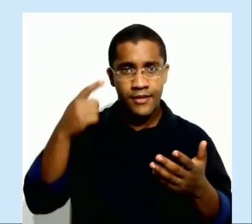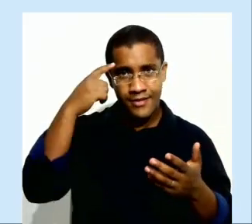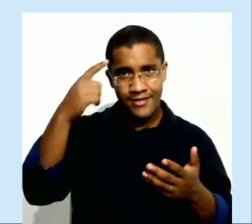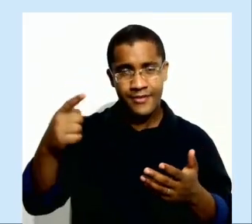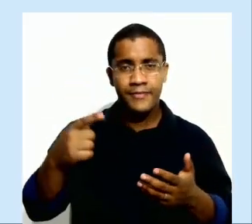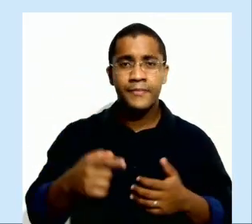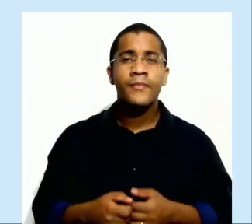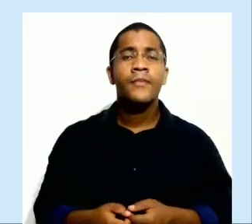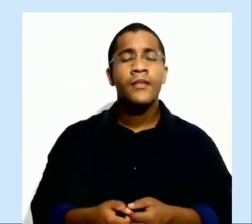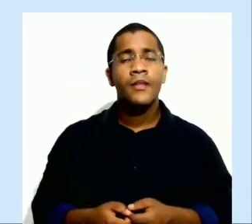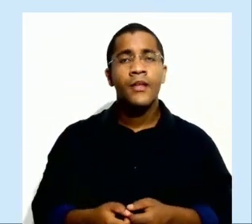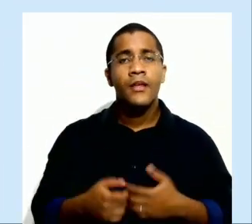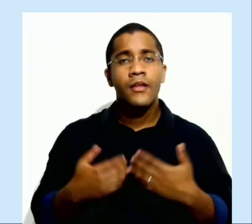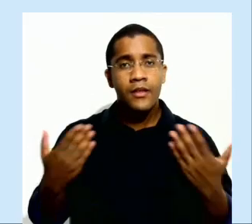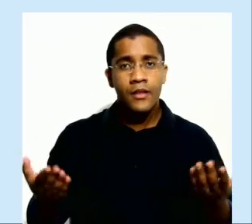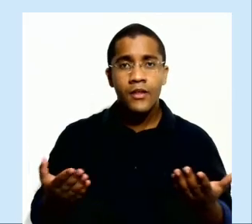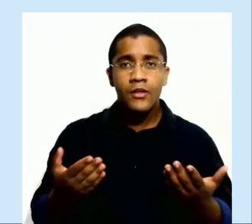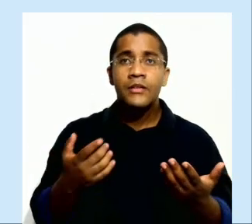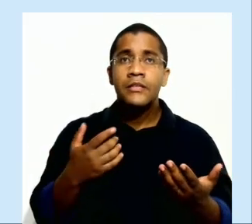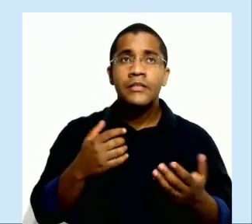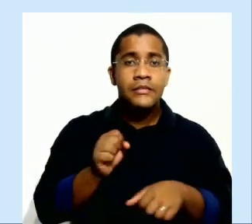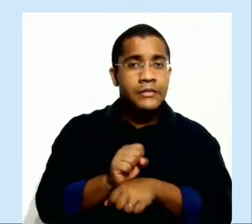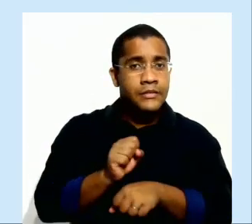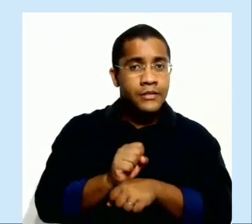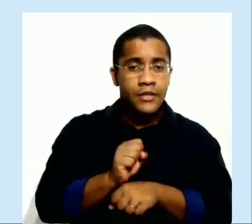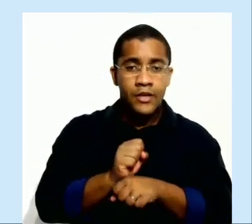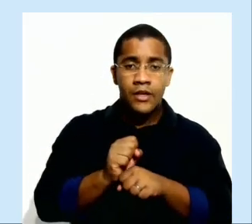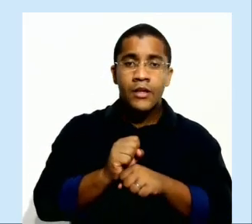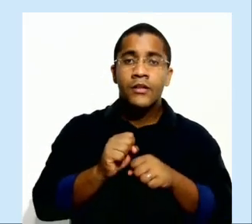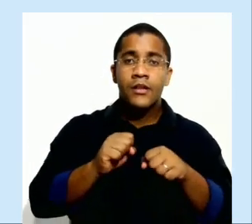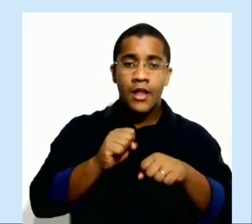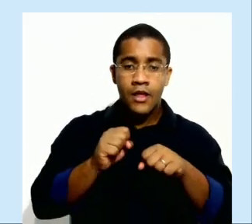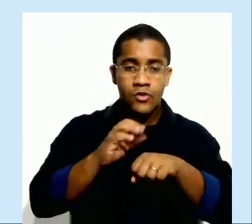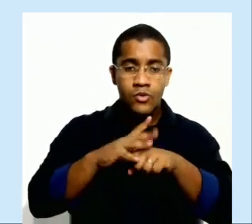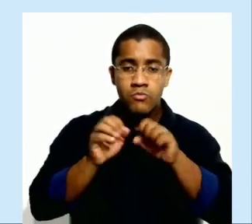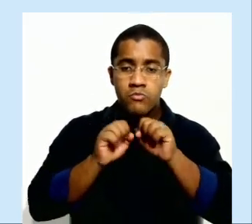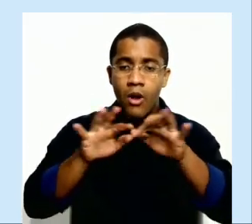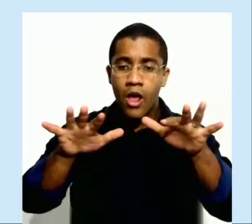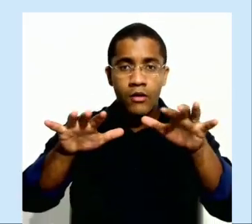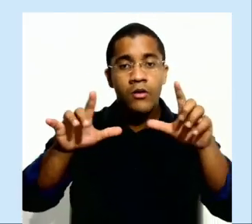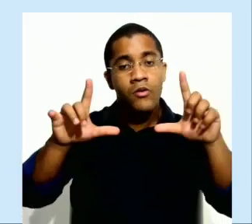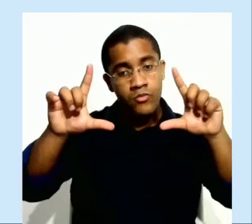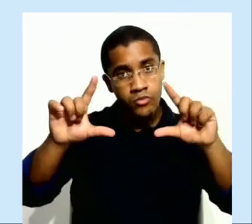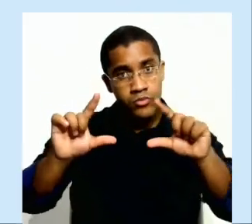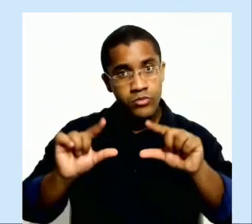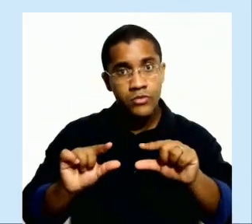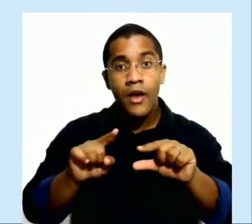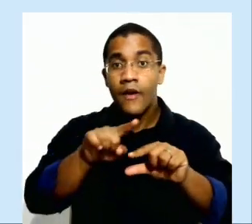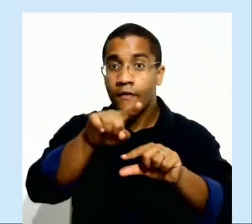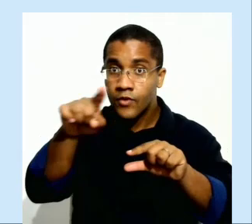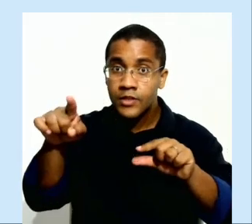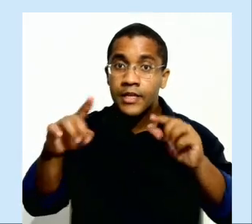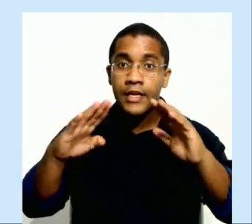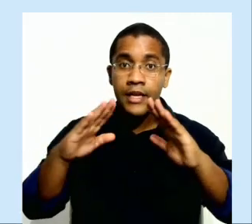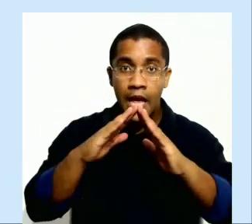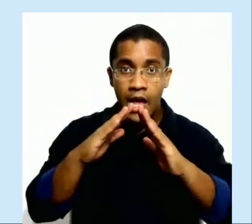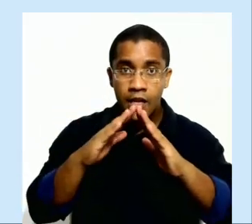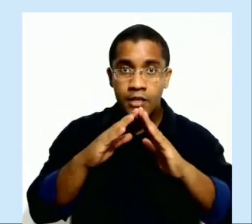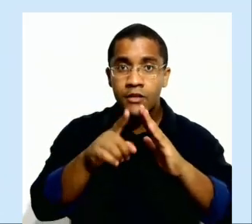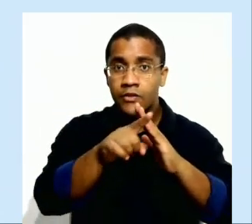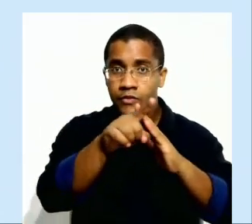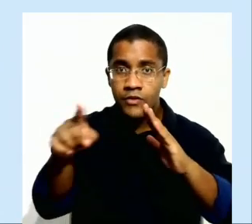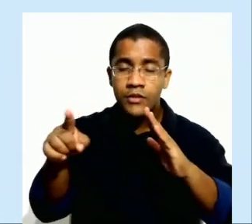da segunda onda. Esperamos que isso não aconteça. E para que isso não aconteça, é necessário que você que está aí me assistindo